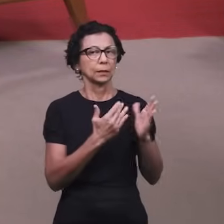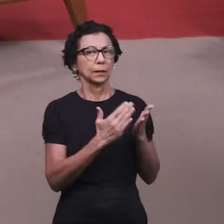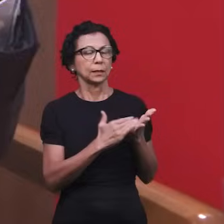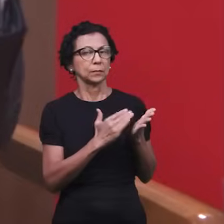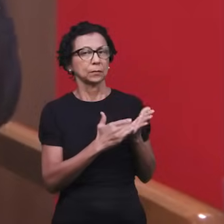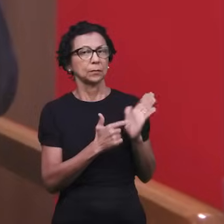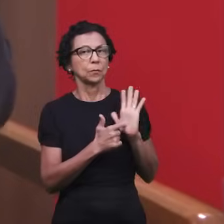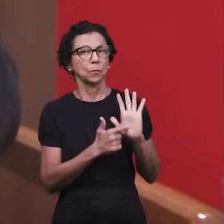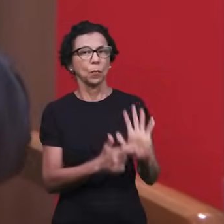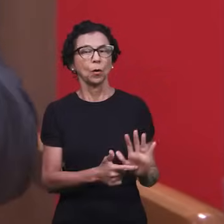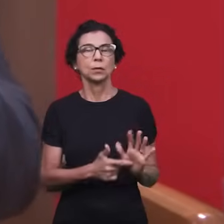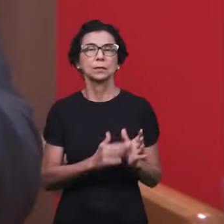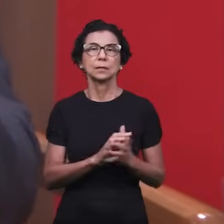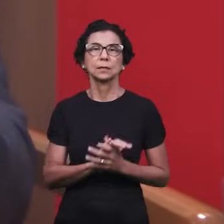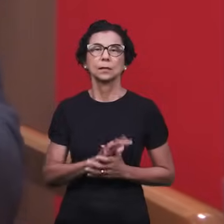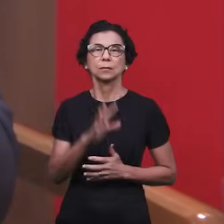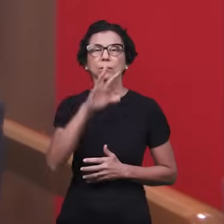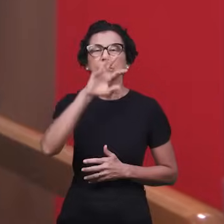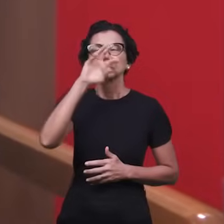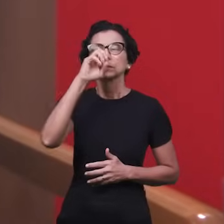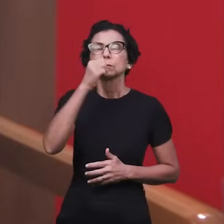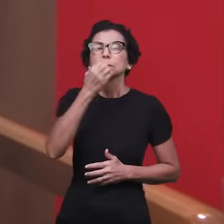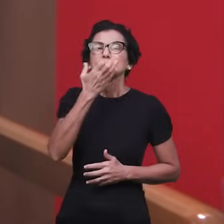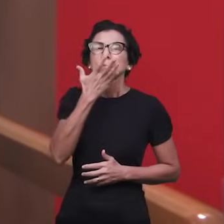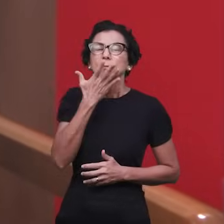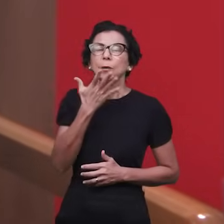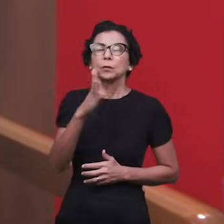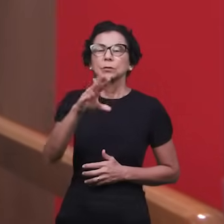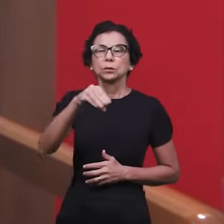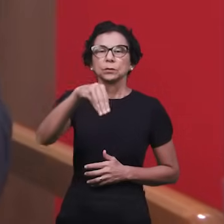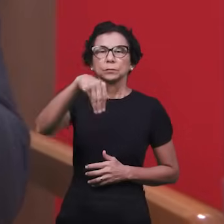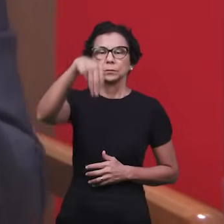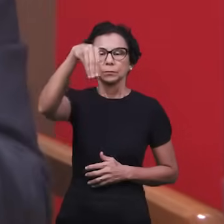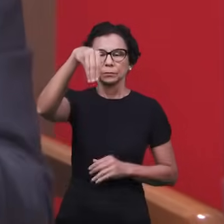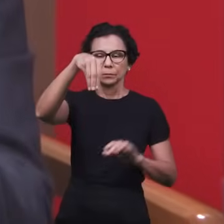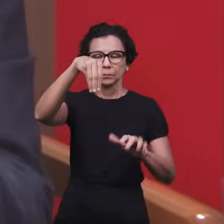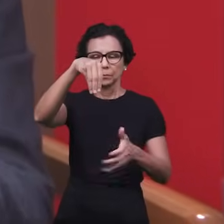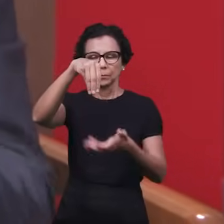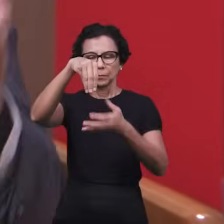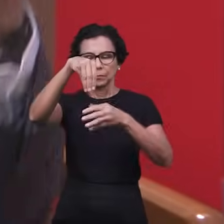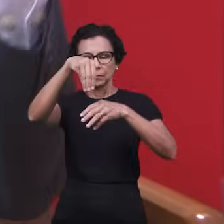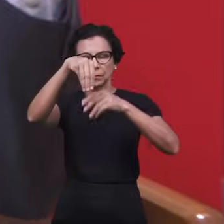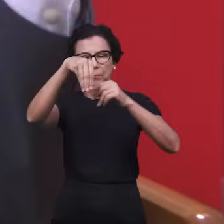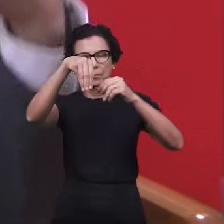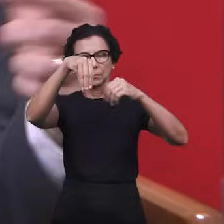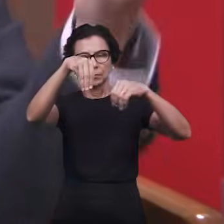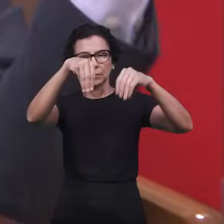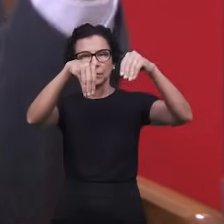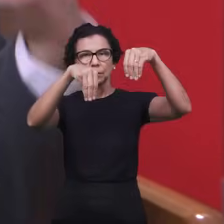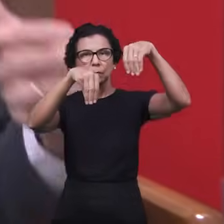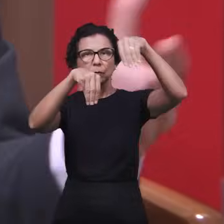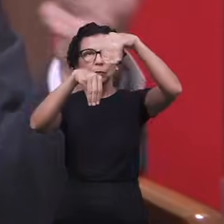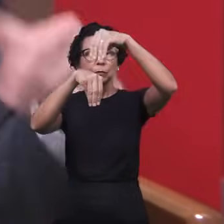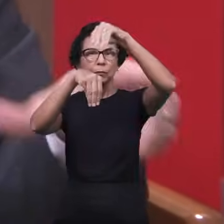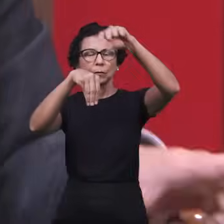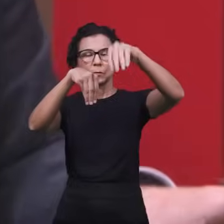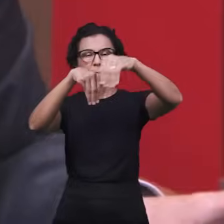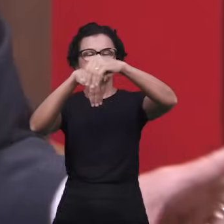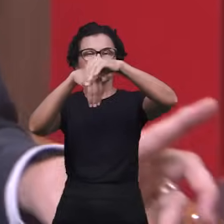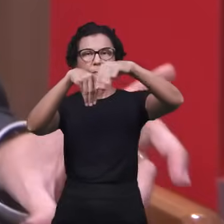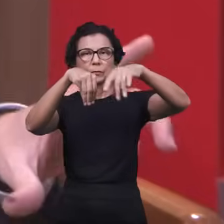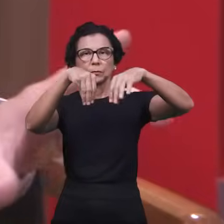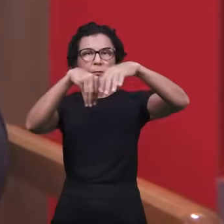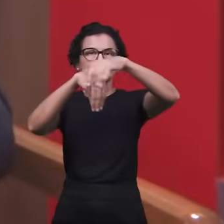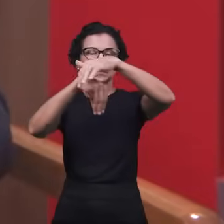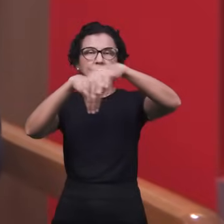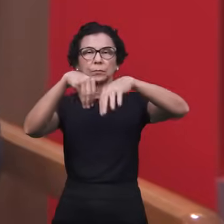fala perfumada de incenso, remete a uma vida que a igreja tem que ter de